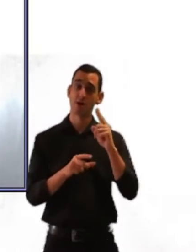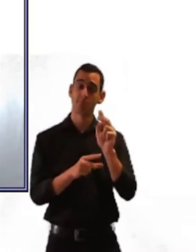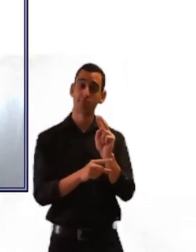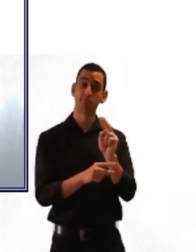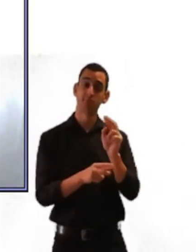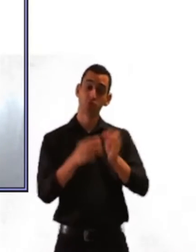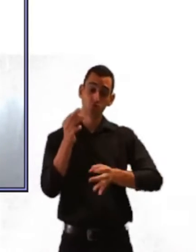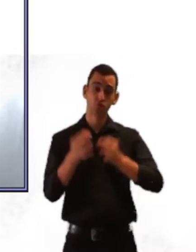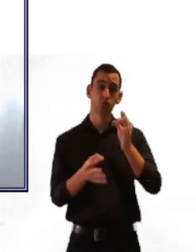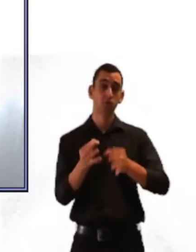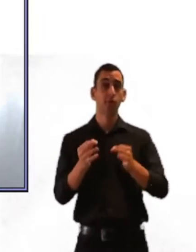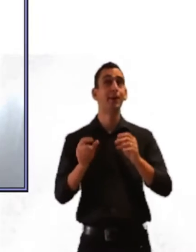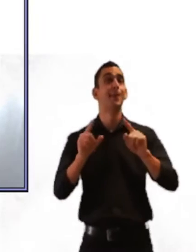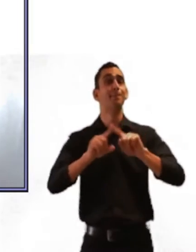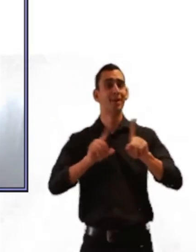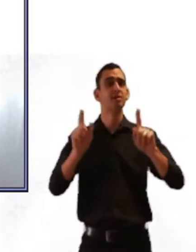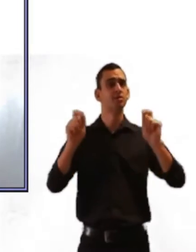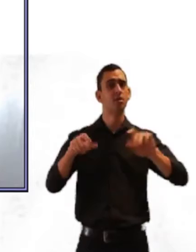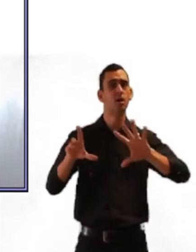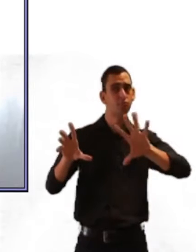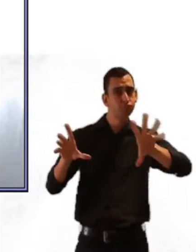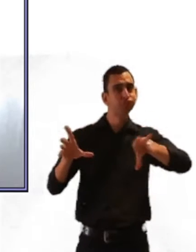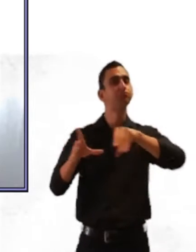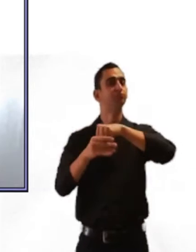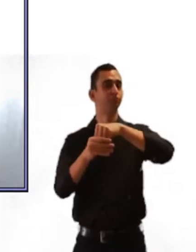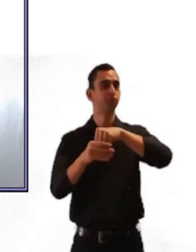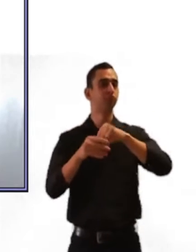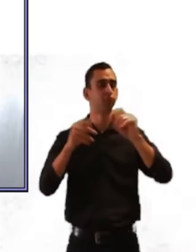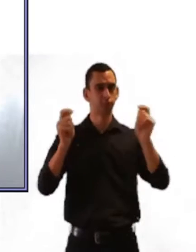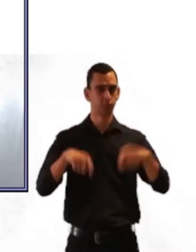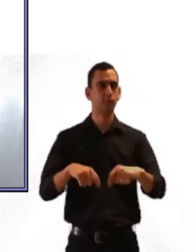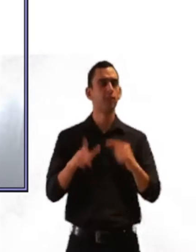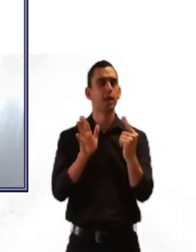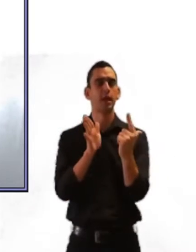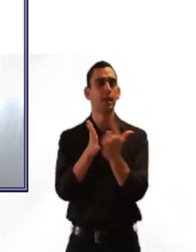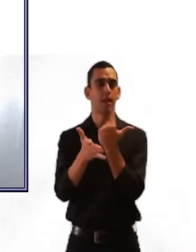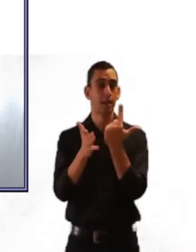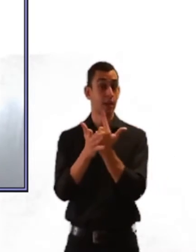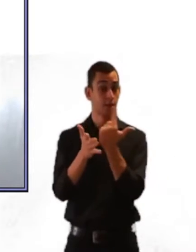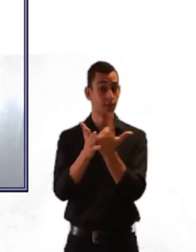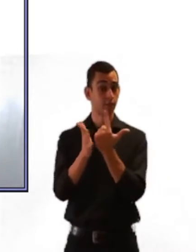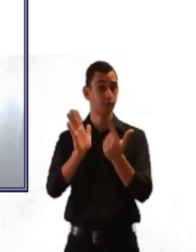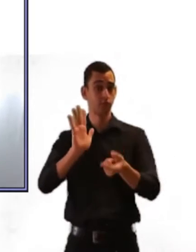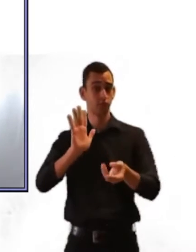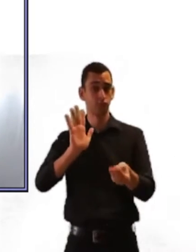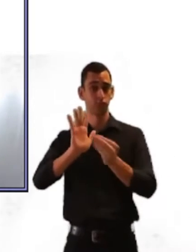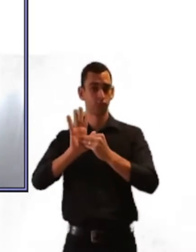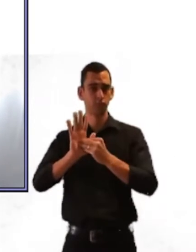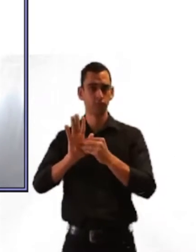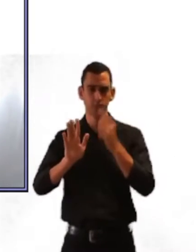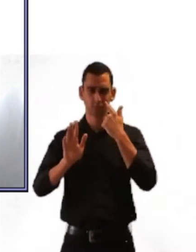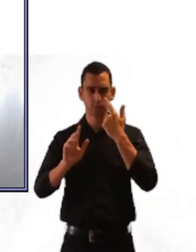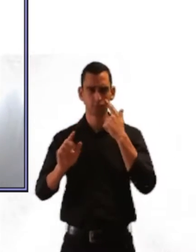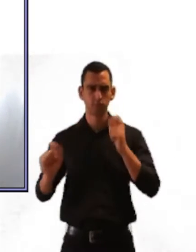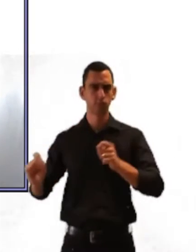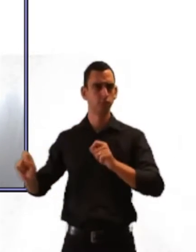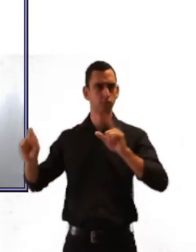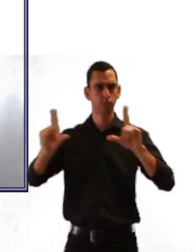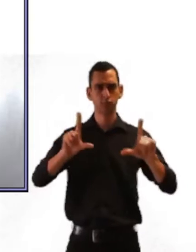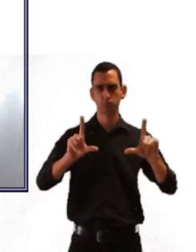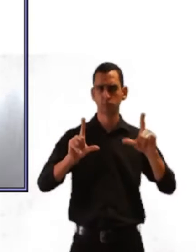trazendo para o direito. Um livro muito interessante, muito interessante. Vou até colocar aqui para vocês, não sei se